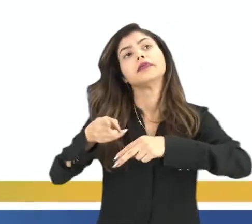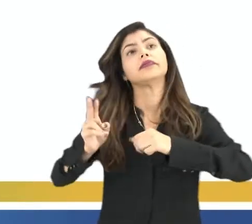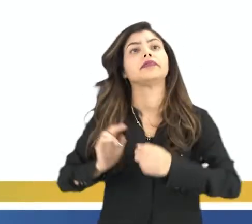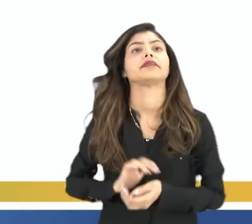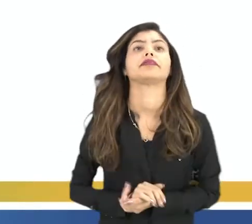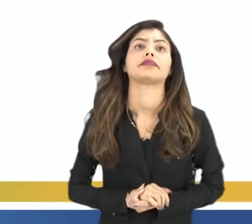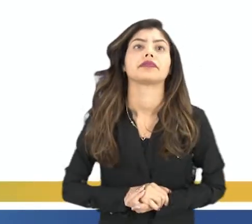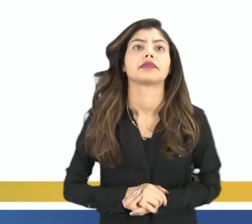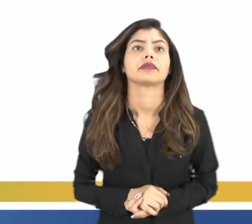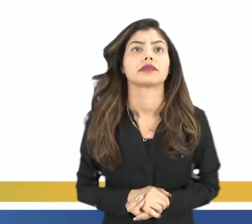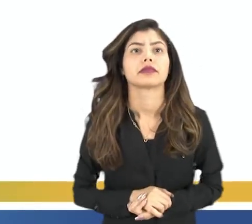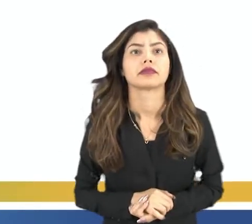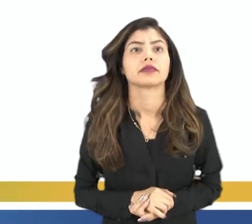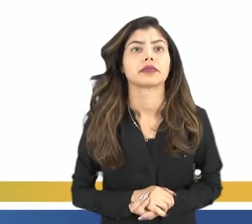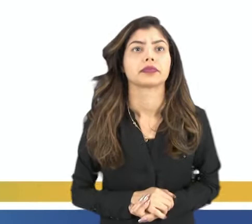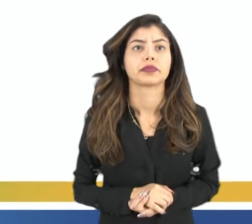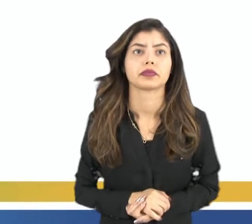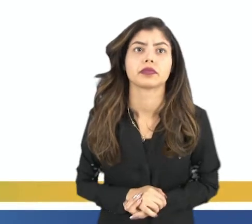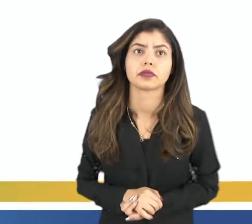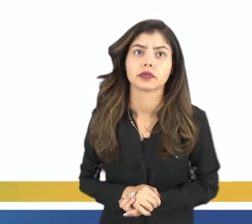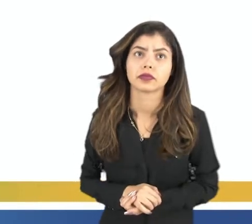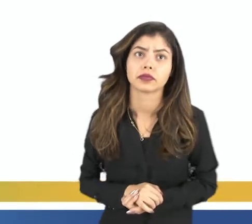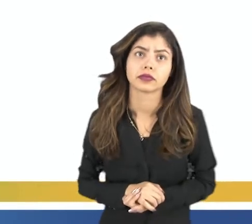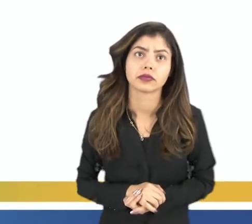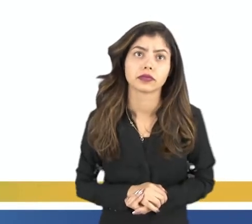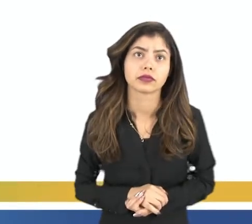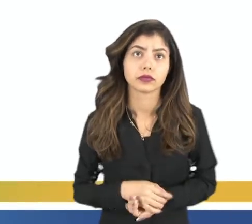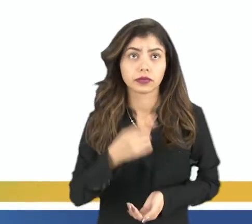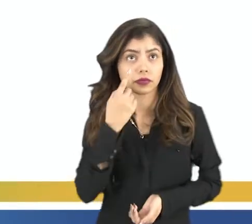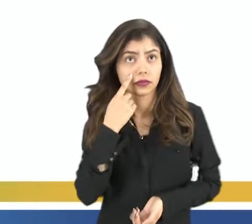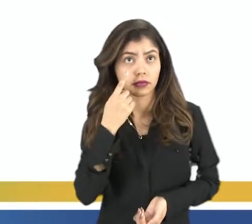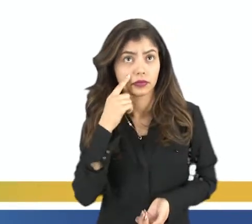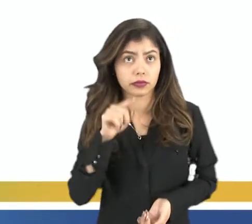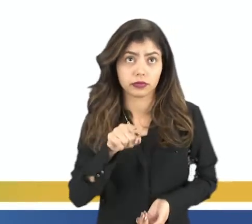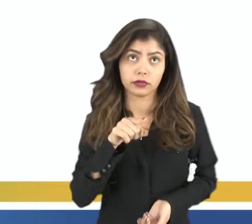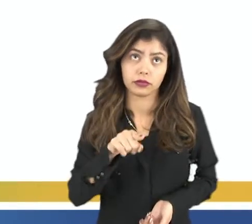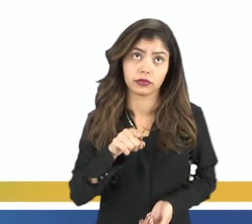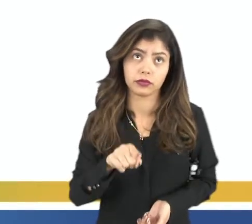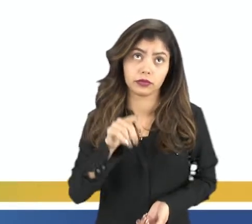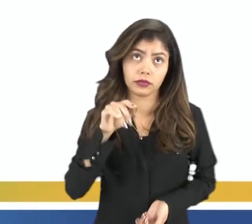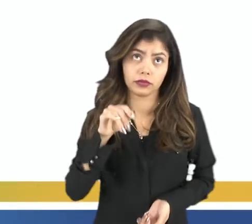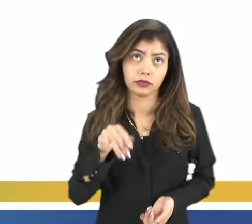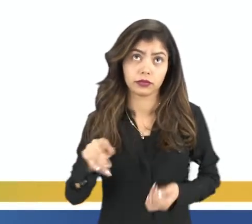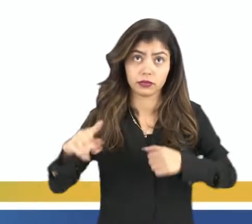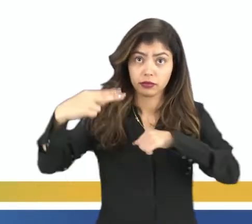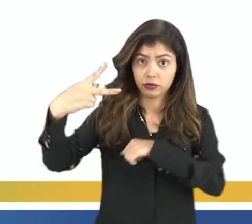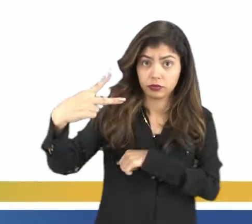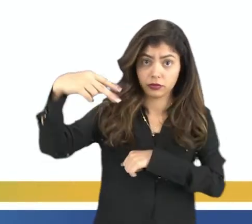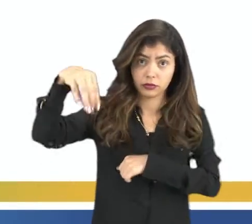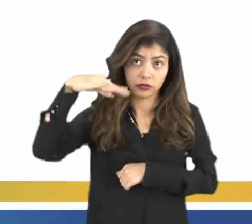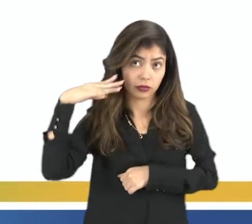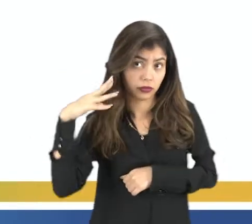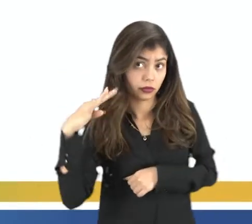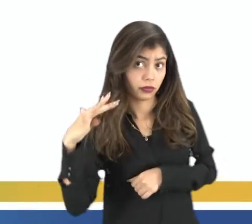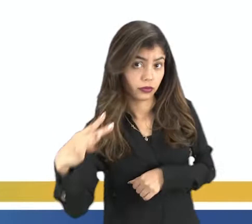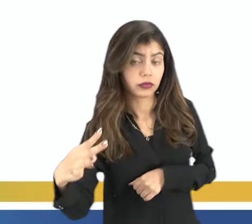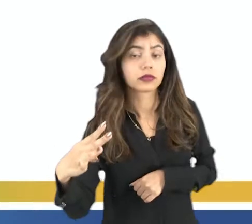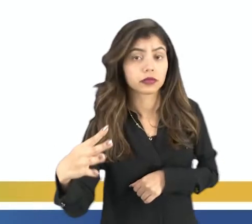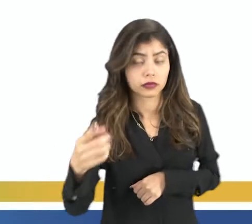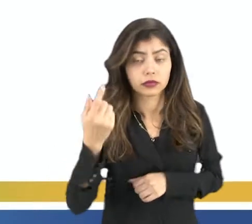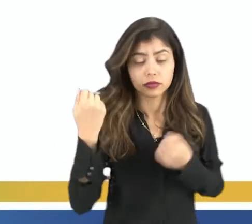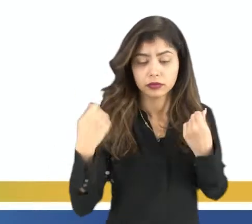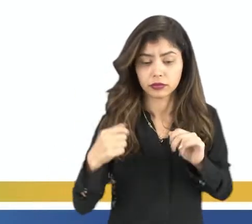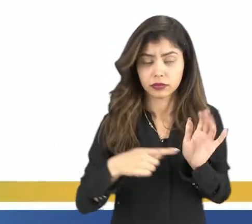vocabulário, tá? Essa palavrinha. E veja aí que eu tenho aí, o myself é o pronome reflexivo, que daqui a pouquinho